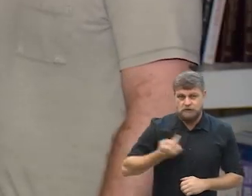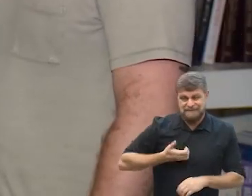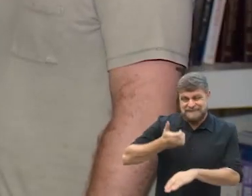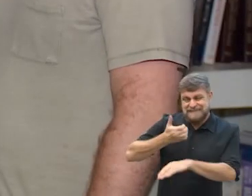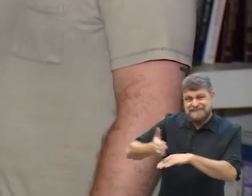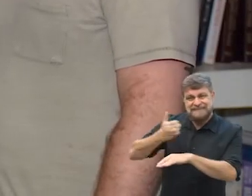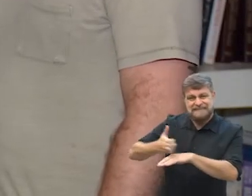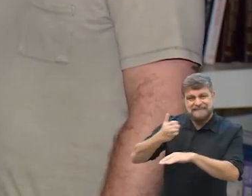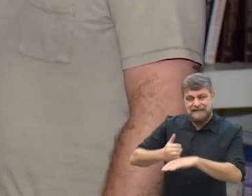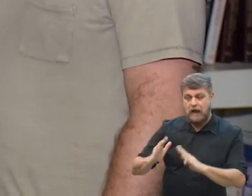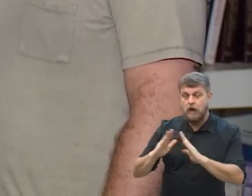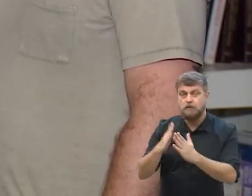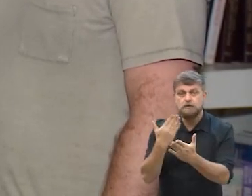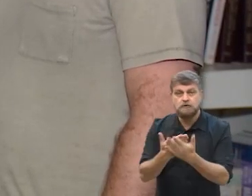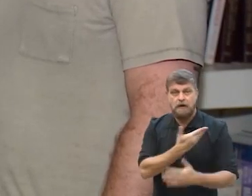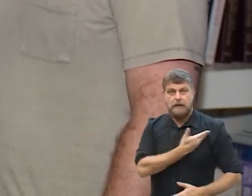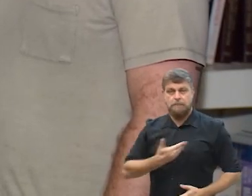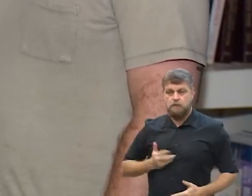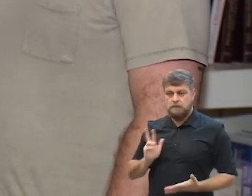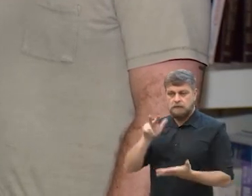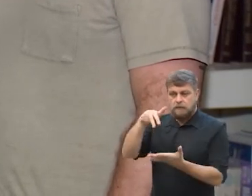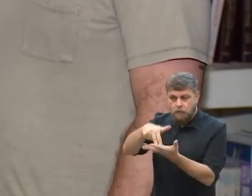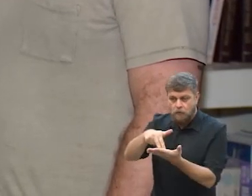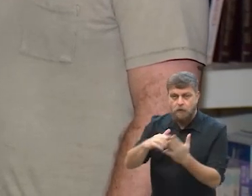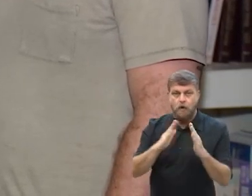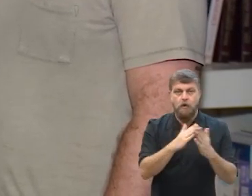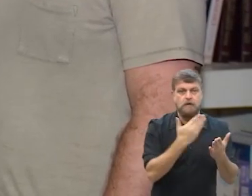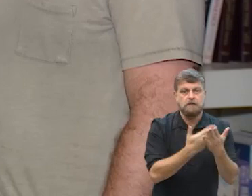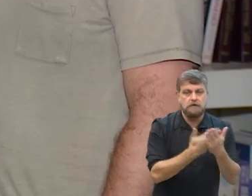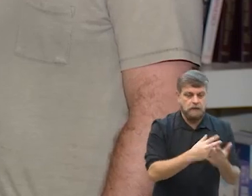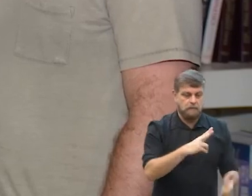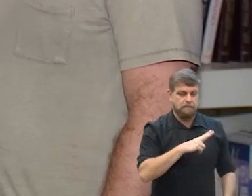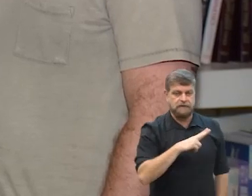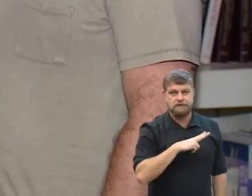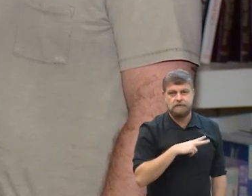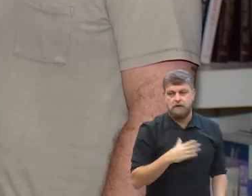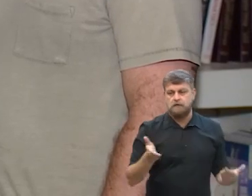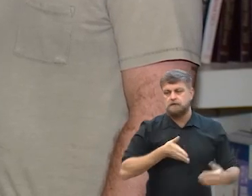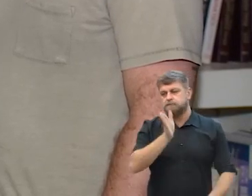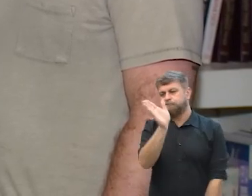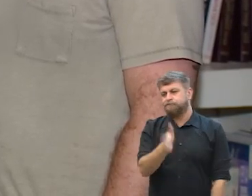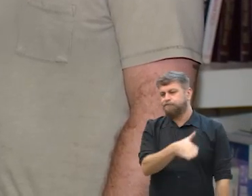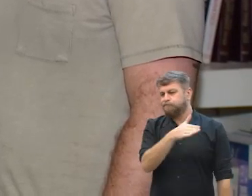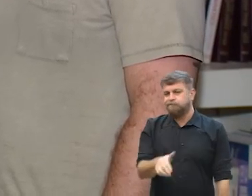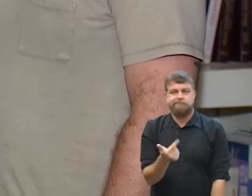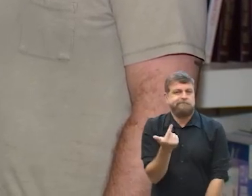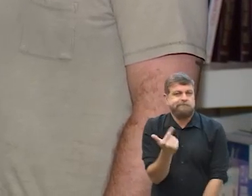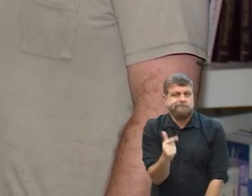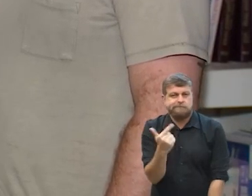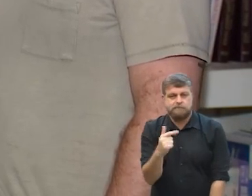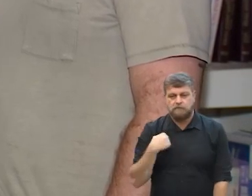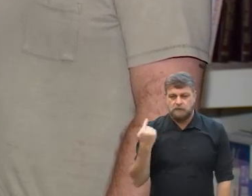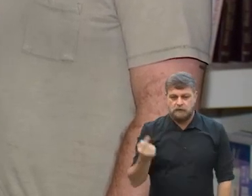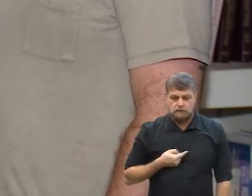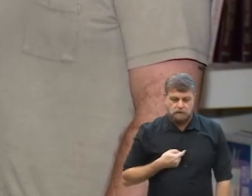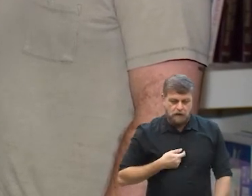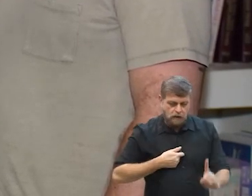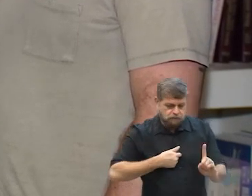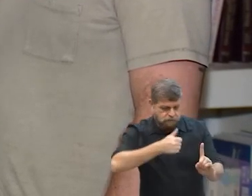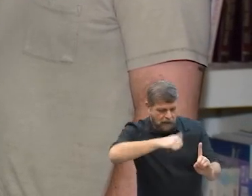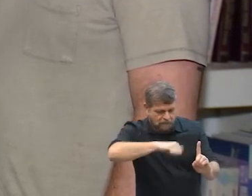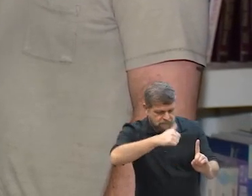estágio nas escolas públicas e escolas privadas. Hoje não tem mais isso? Não está tendo mais. Nós fazíamos exames